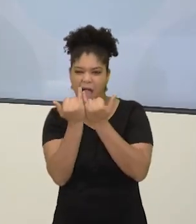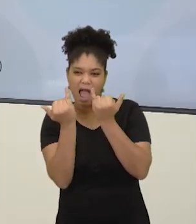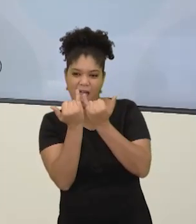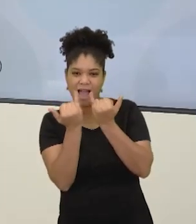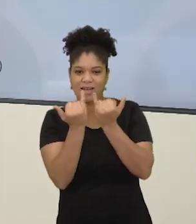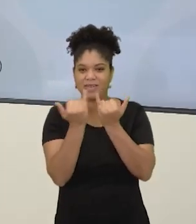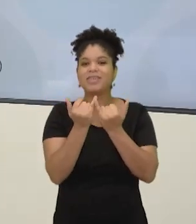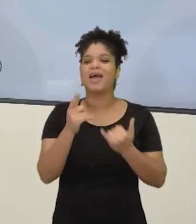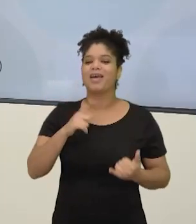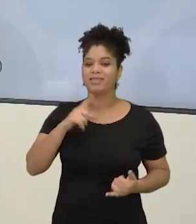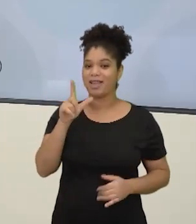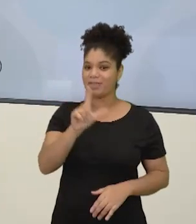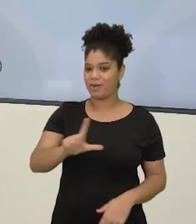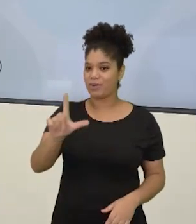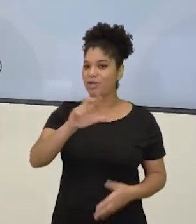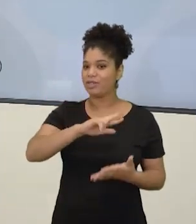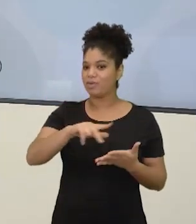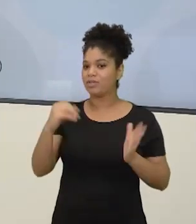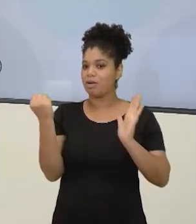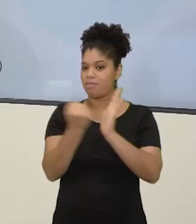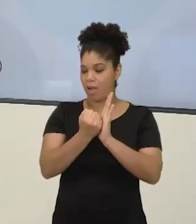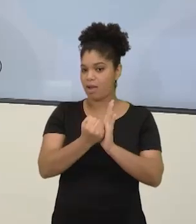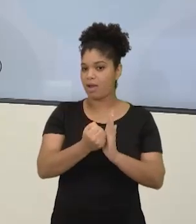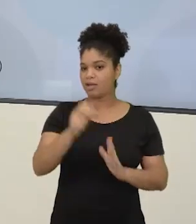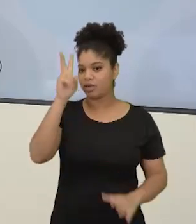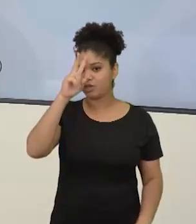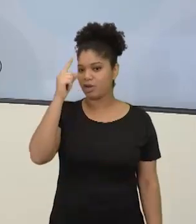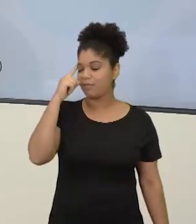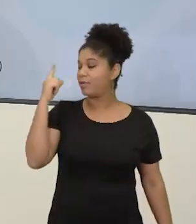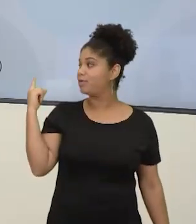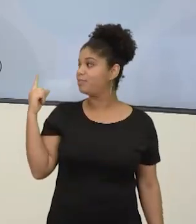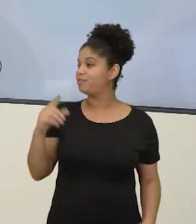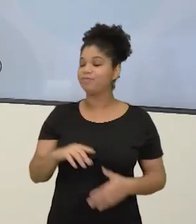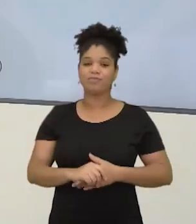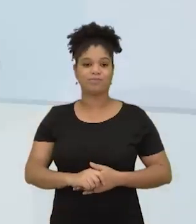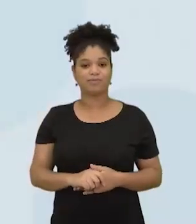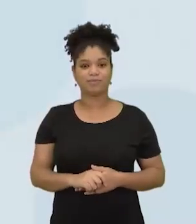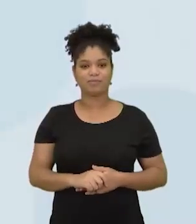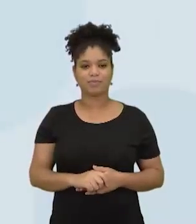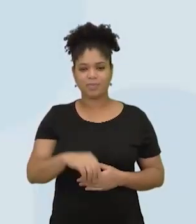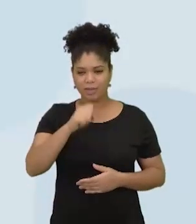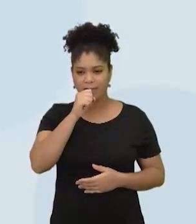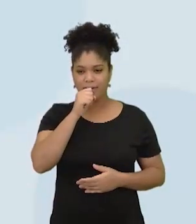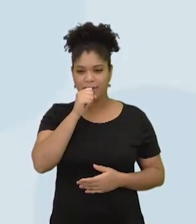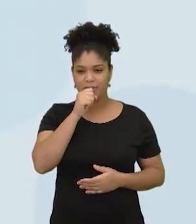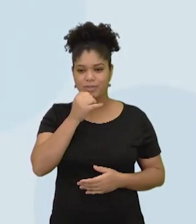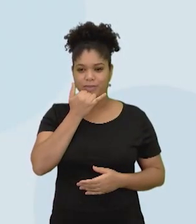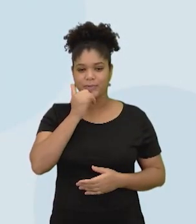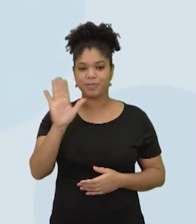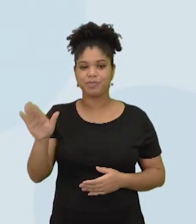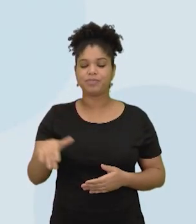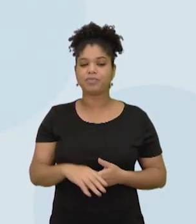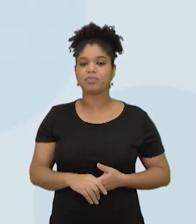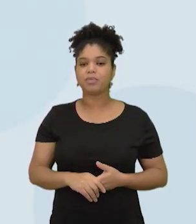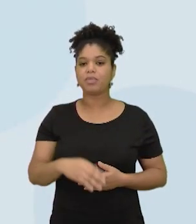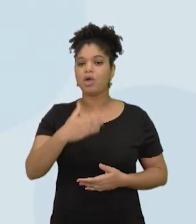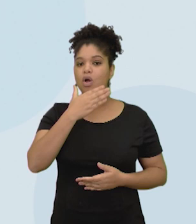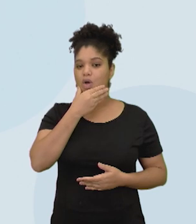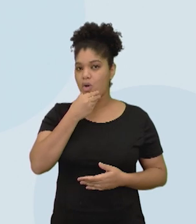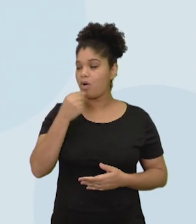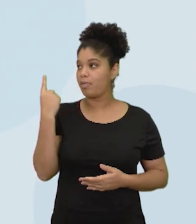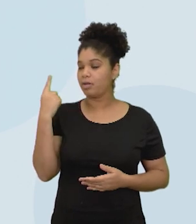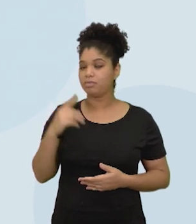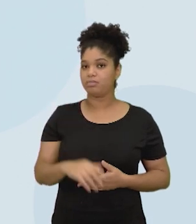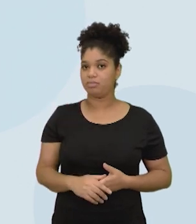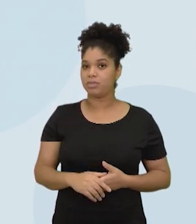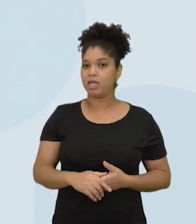na literatura. E alguns fatos históricos dessa época, aqui na tela, olha só. Perdão. José de Alencar viveu toda a sua vida no período histórico